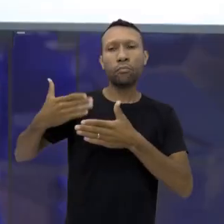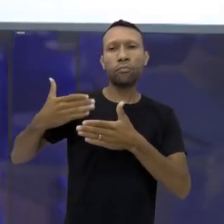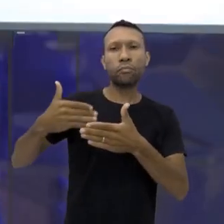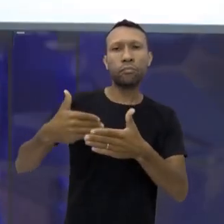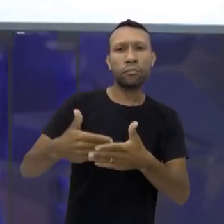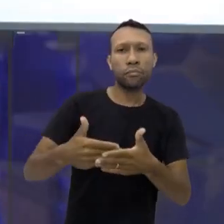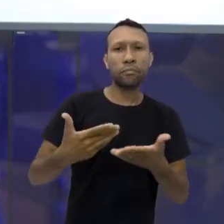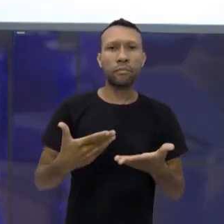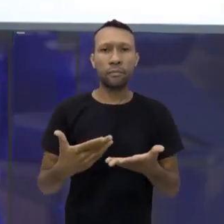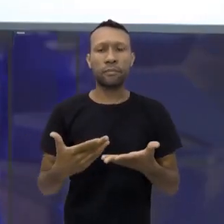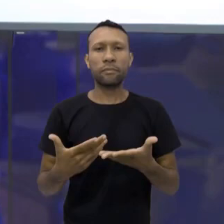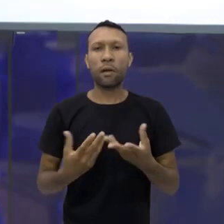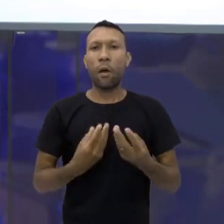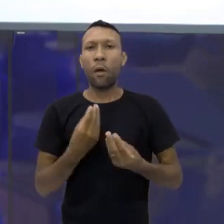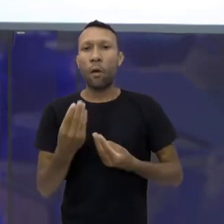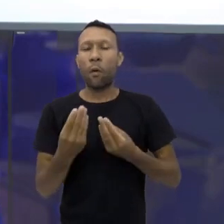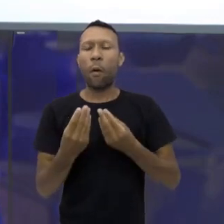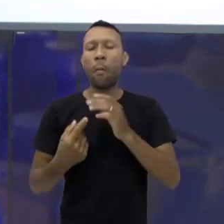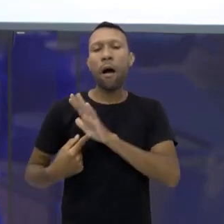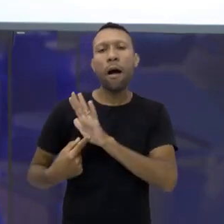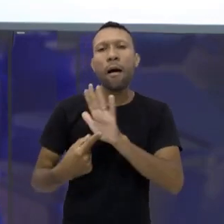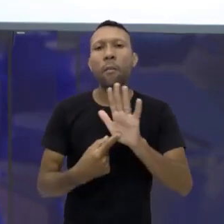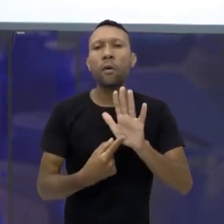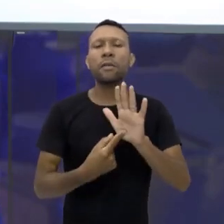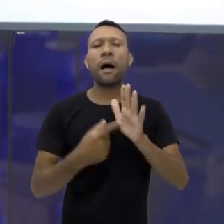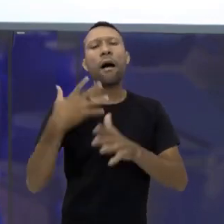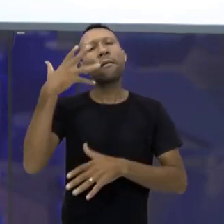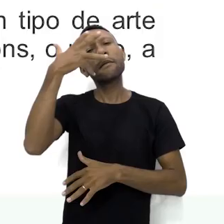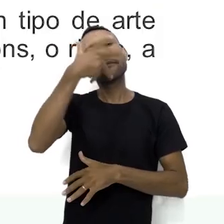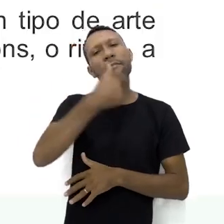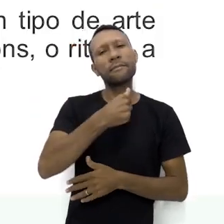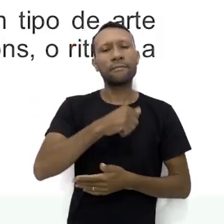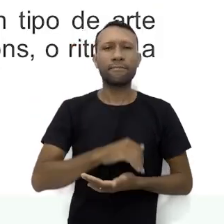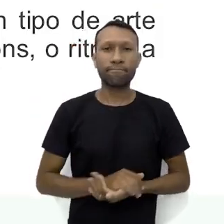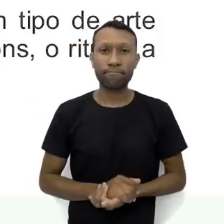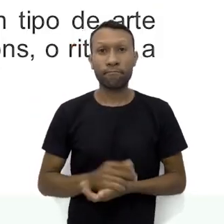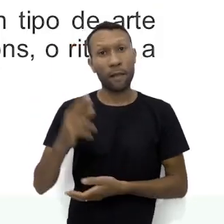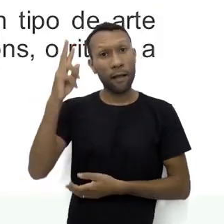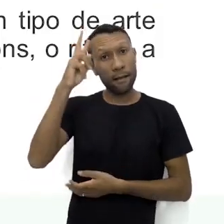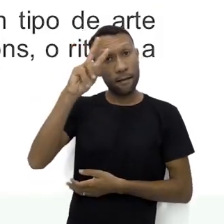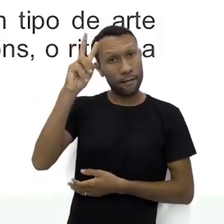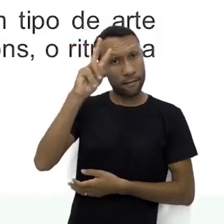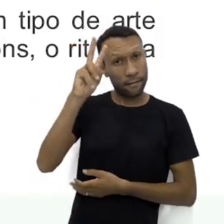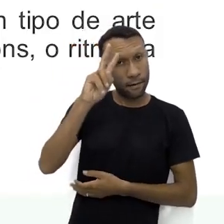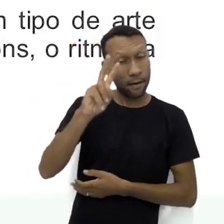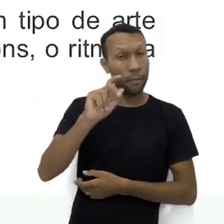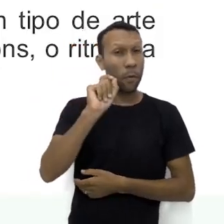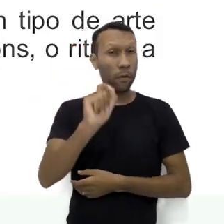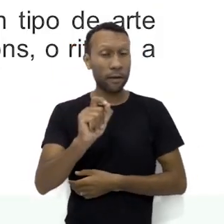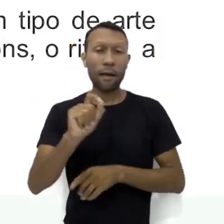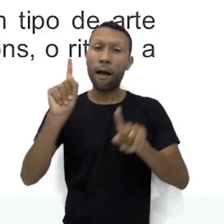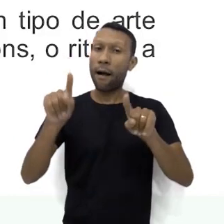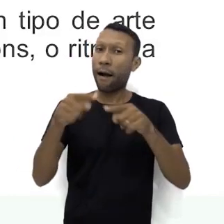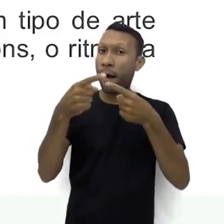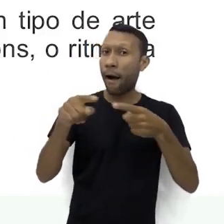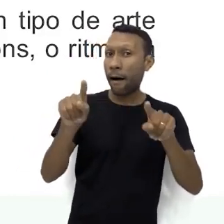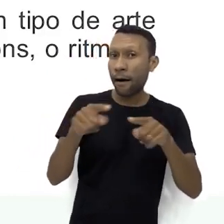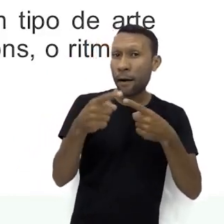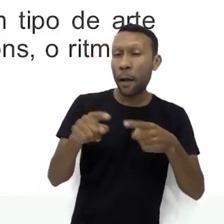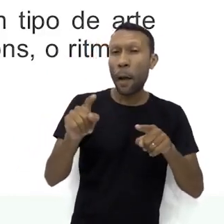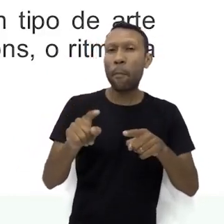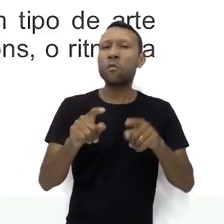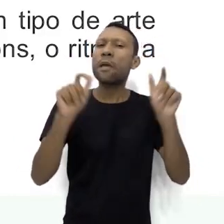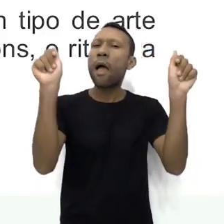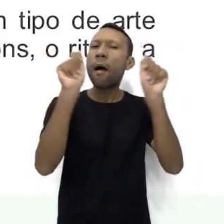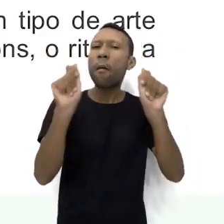tempo. Uma forma de transmitir o que é belo. Lembre-se, portanto, que a música ela é um tipo de arte